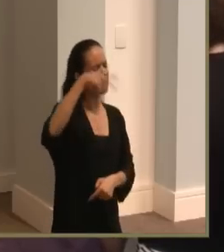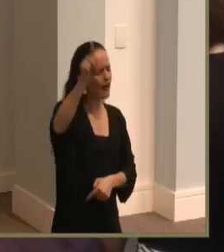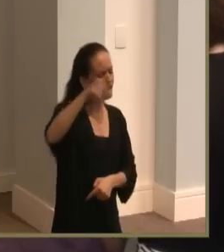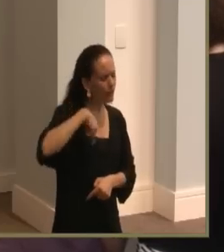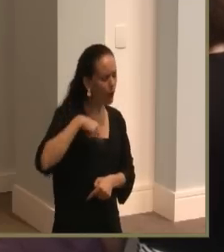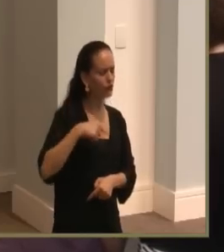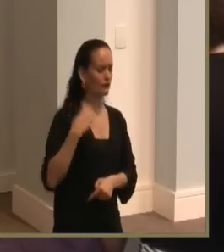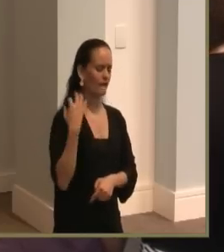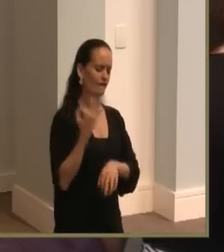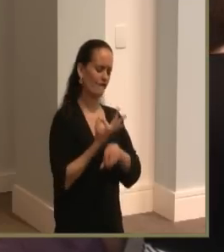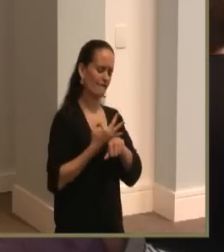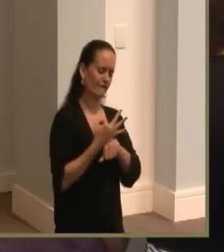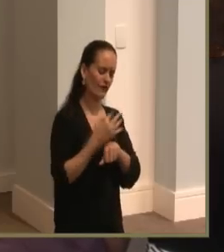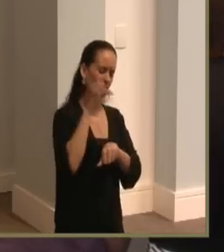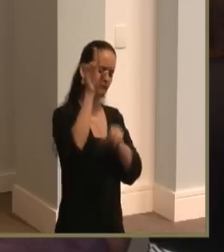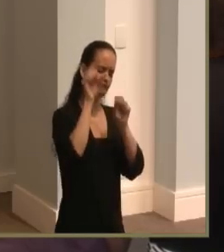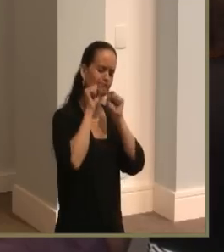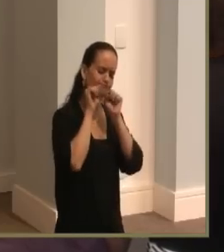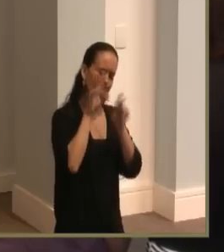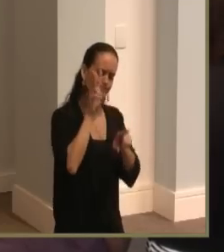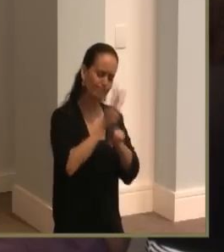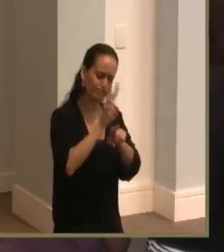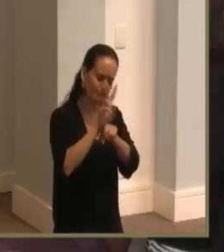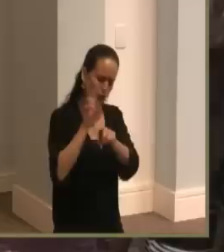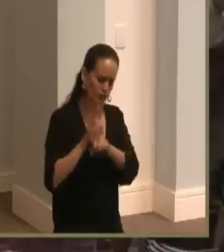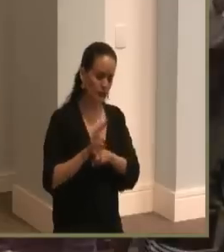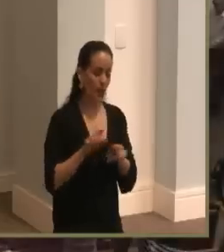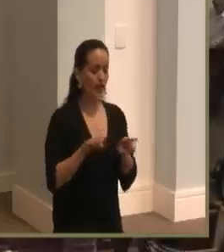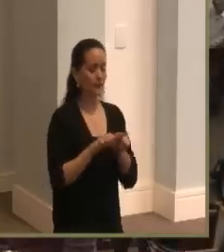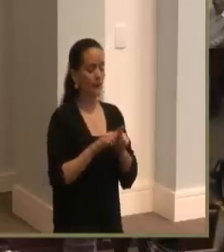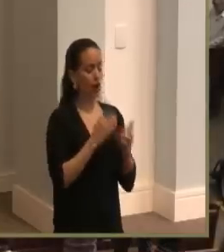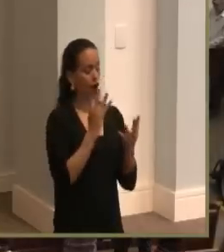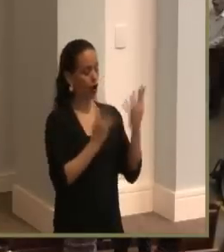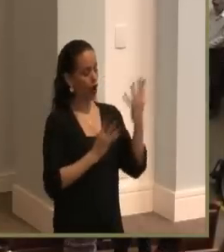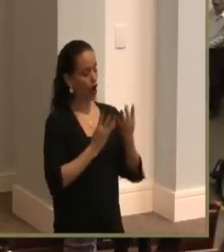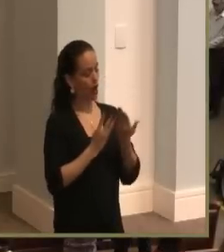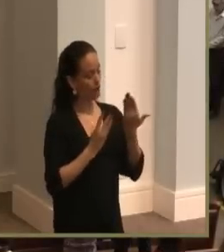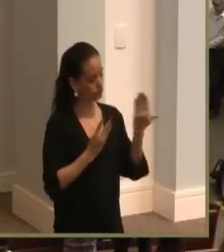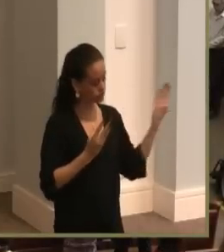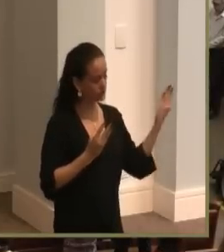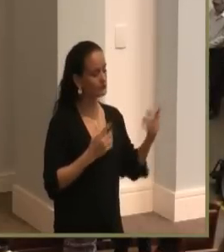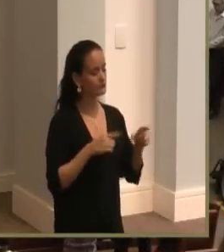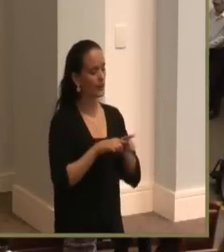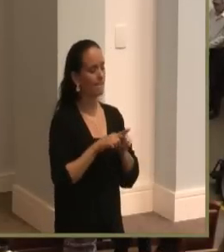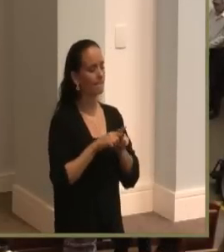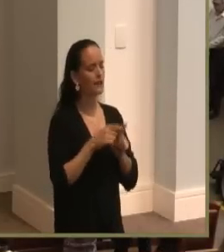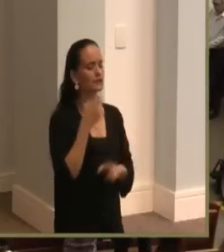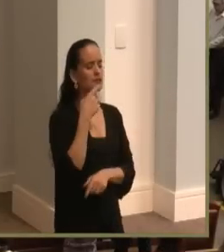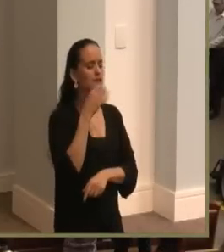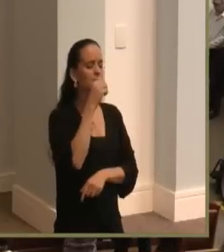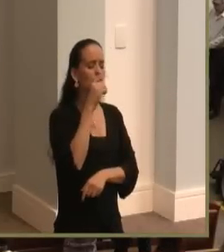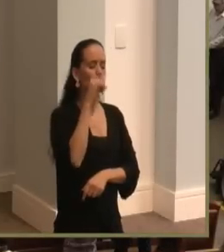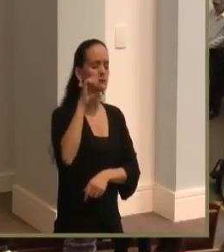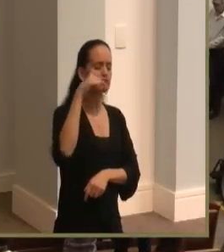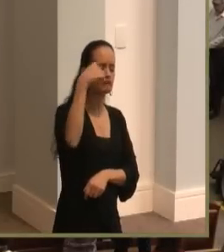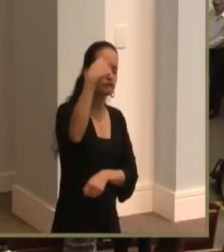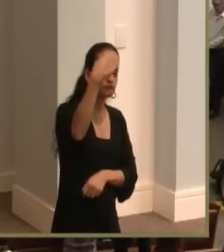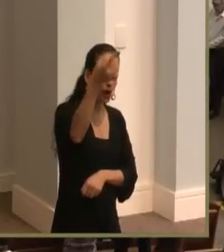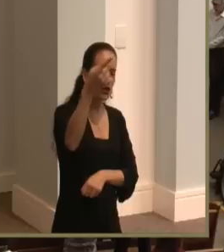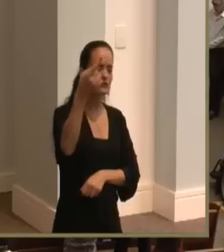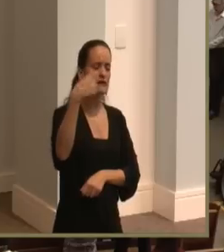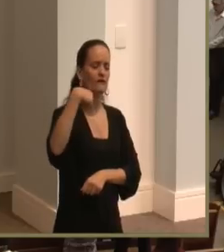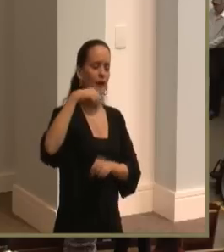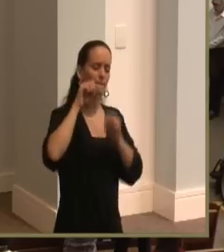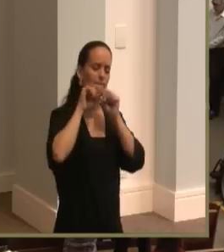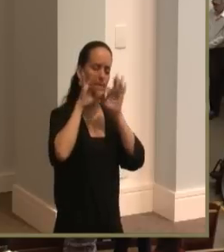nome do Senhor Jesus, sobre, ó Deus, o coro que estará em Curitiba no próximo final de semana, vá com estes irmãos, abençoando